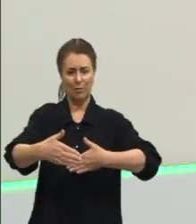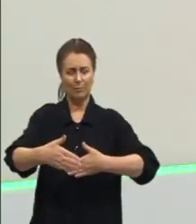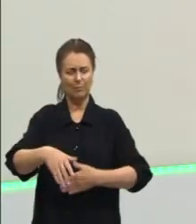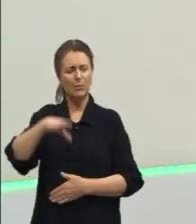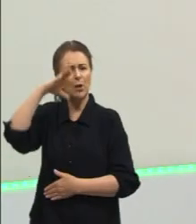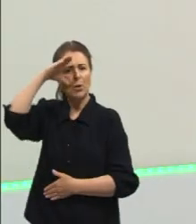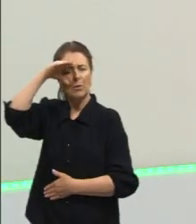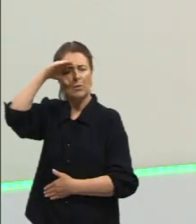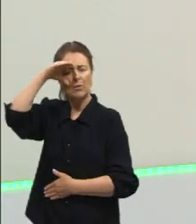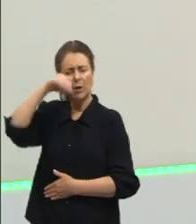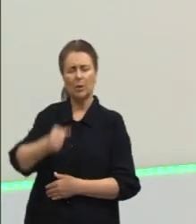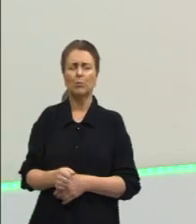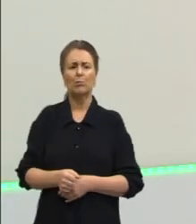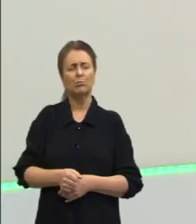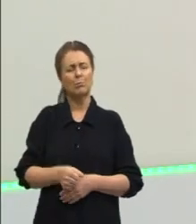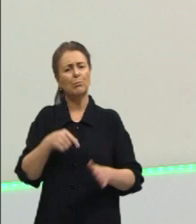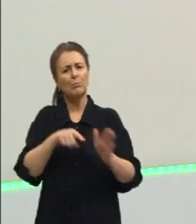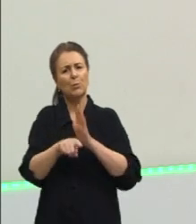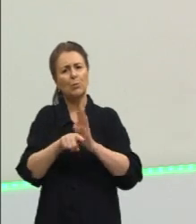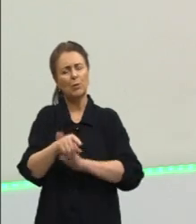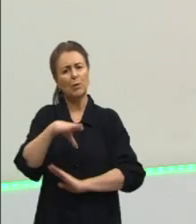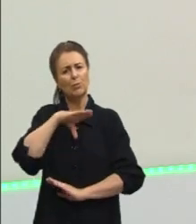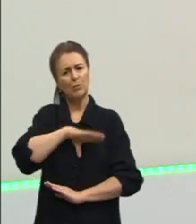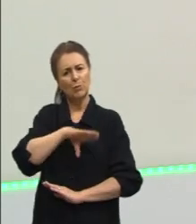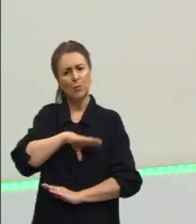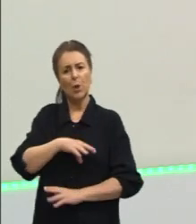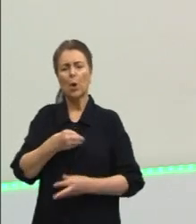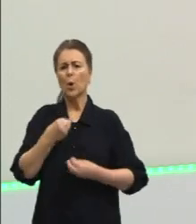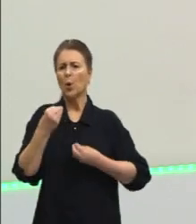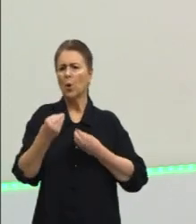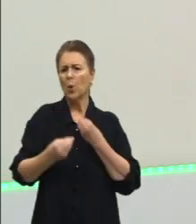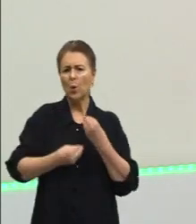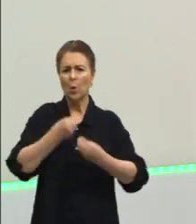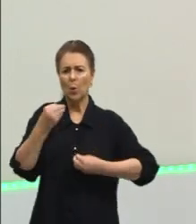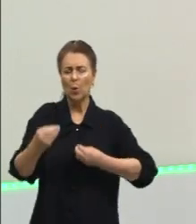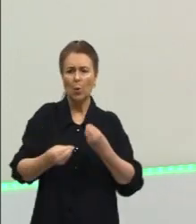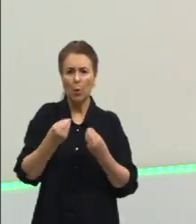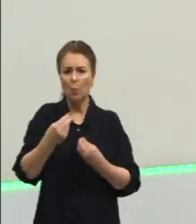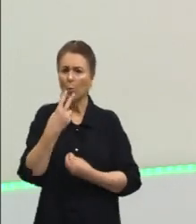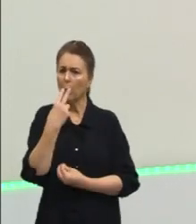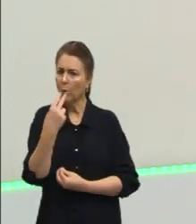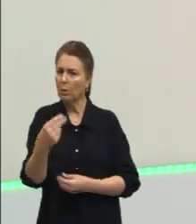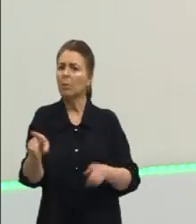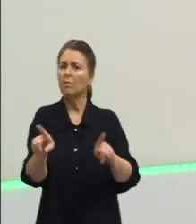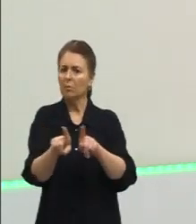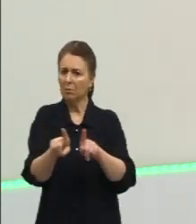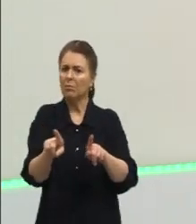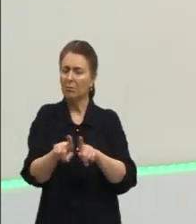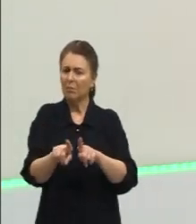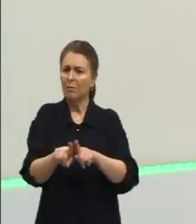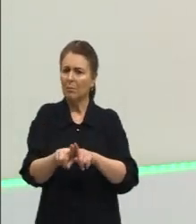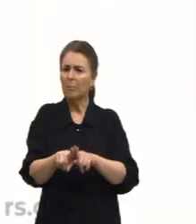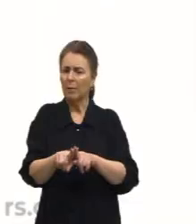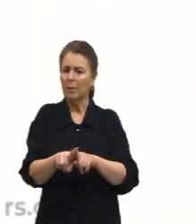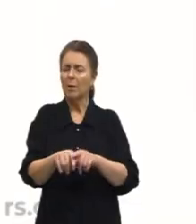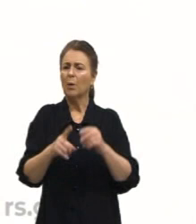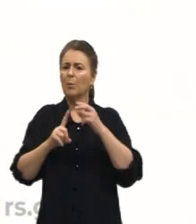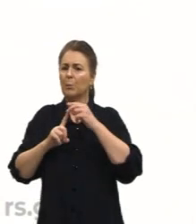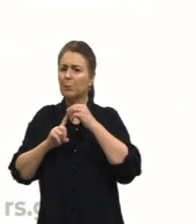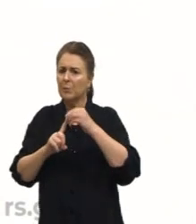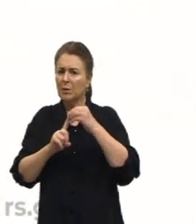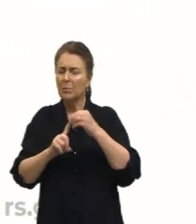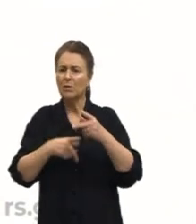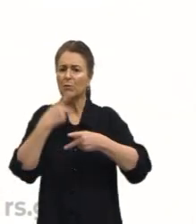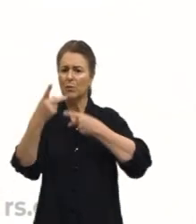né de língua portuguesa e o quanto a língua inglesa também está presente ali né Lu Principalmente quando